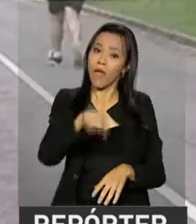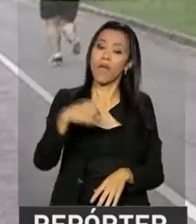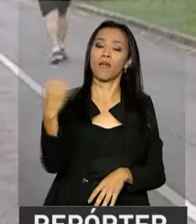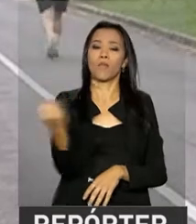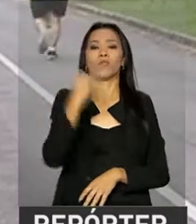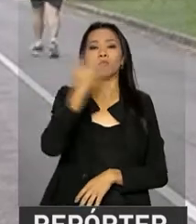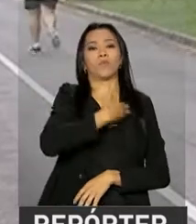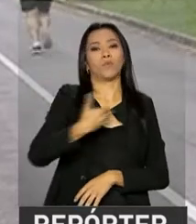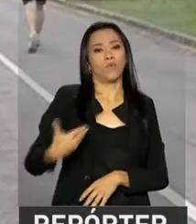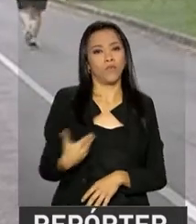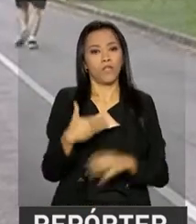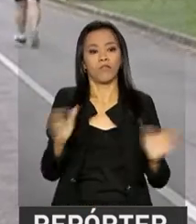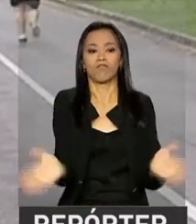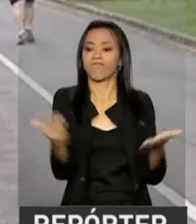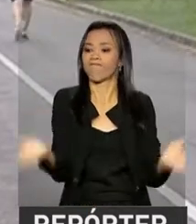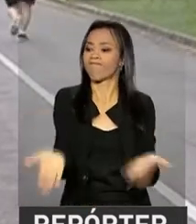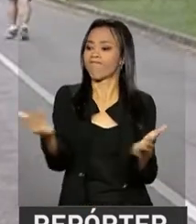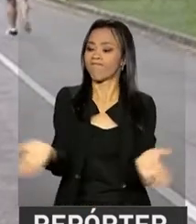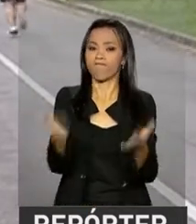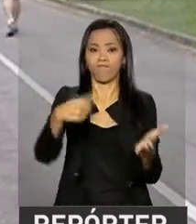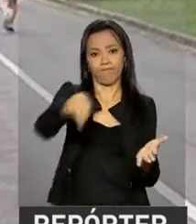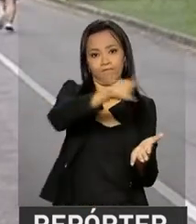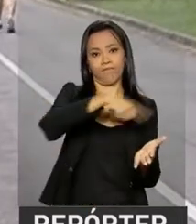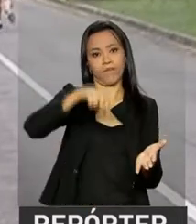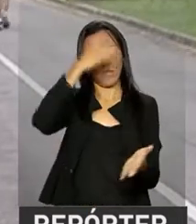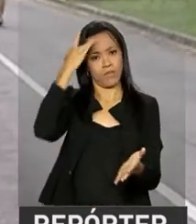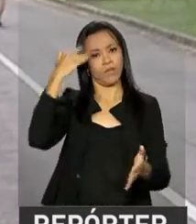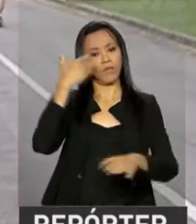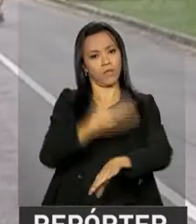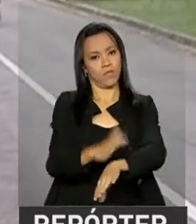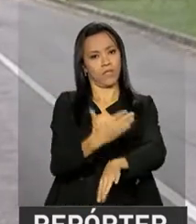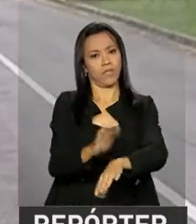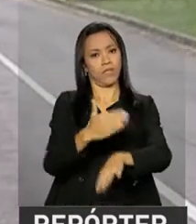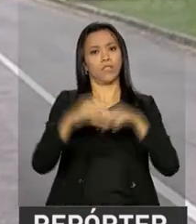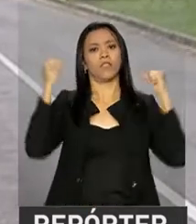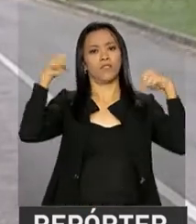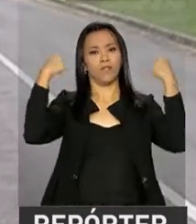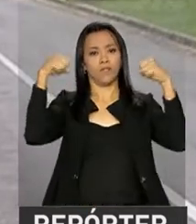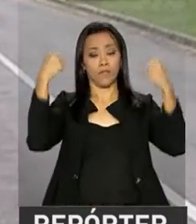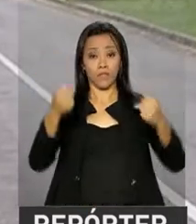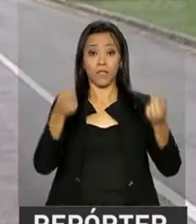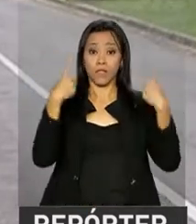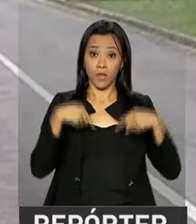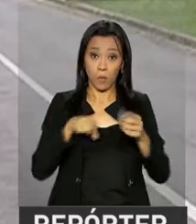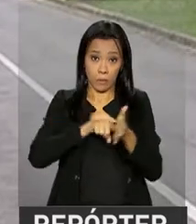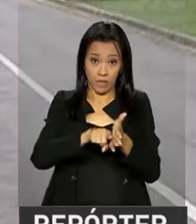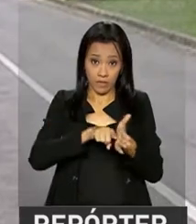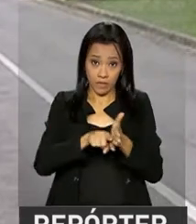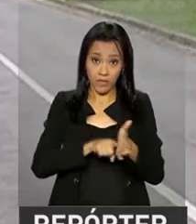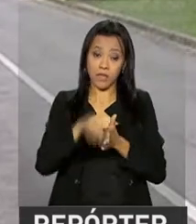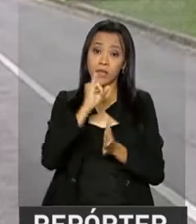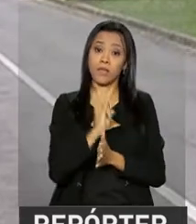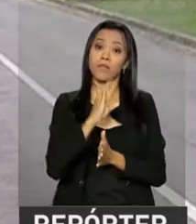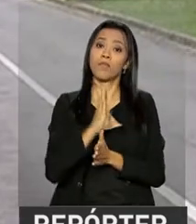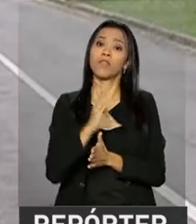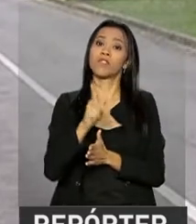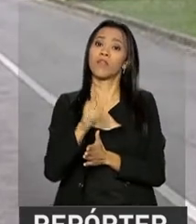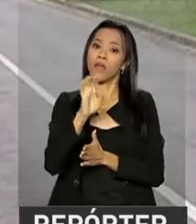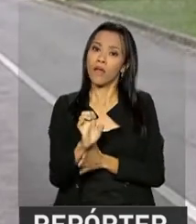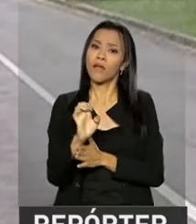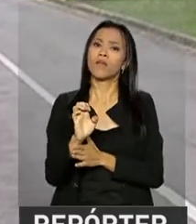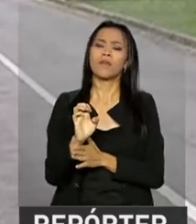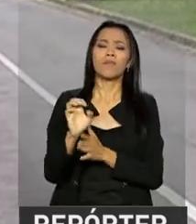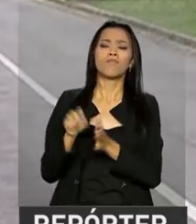desenvolver políticas de incentivo à atividade física e um levantamento feito pelo ibge se traduziu em números e percentuais